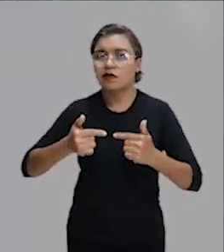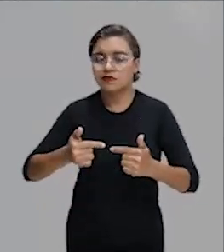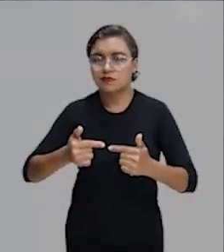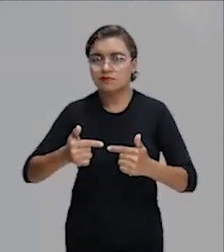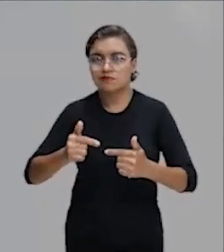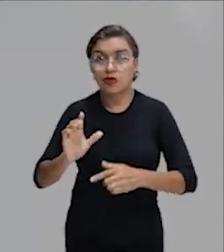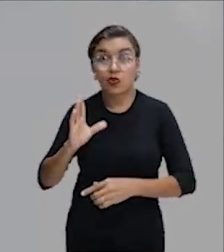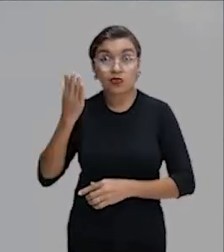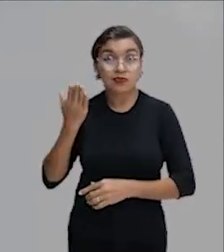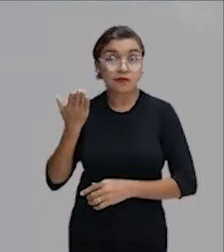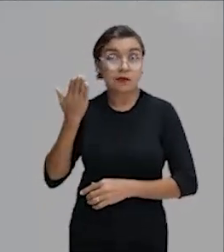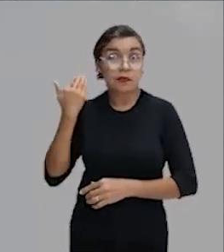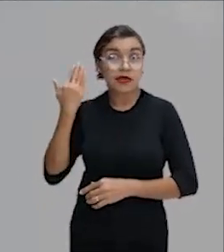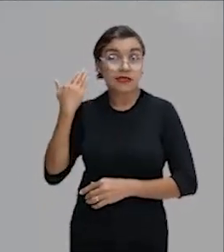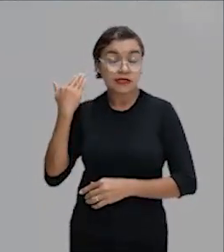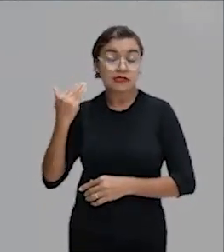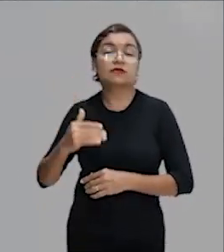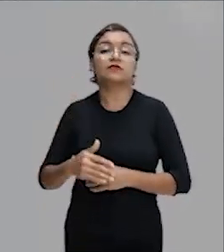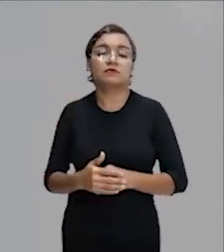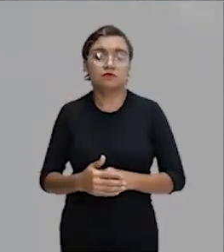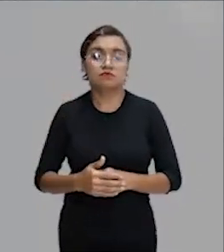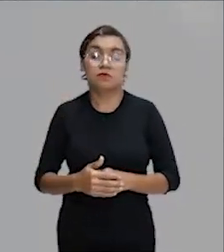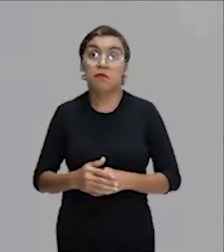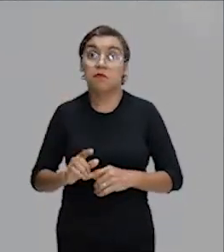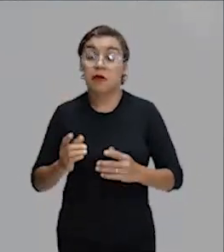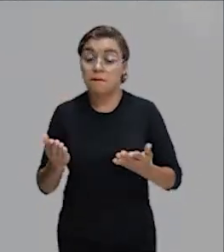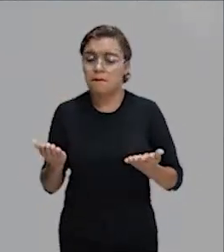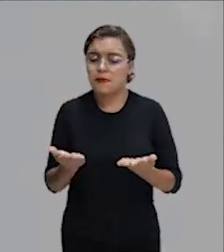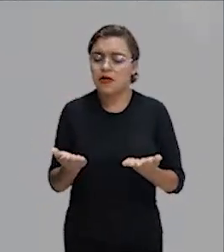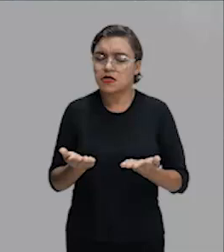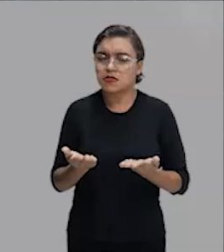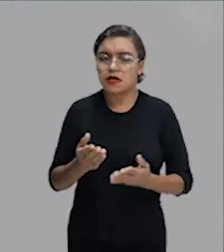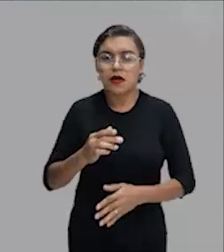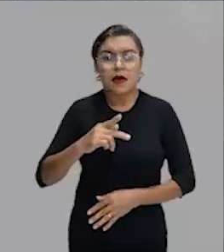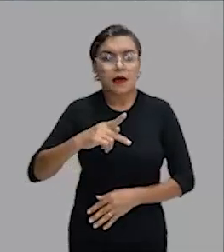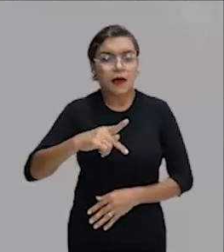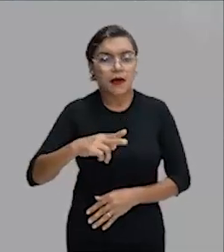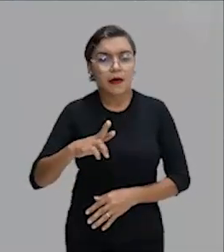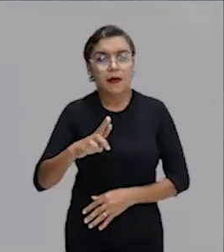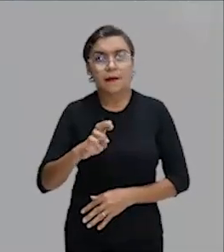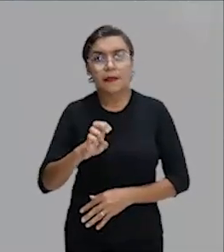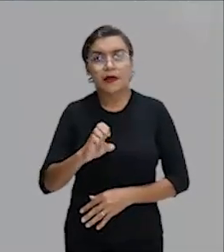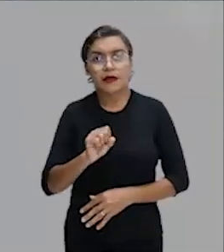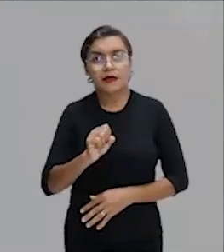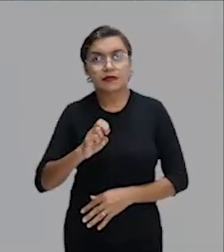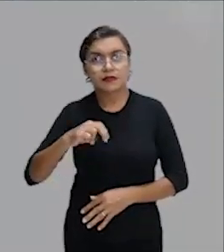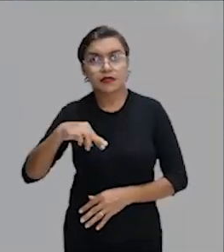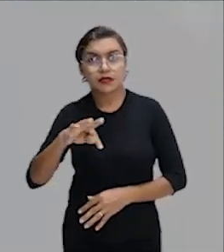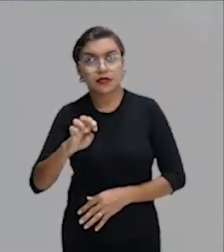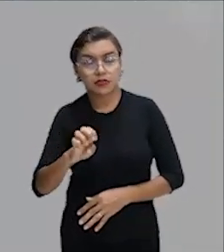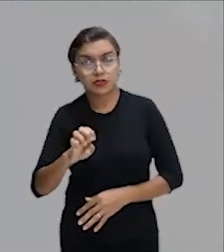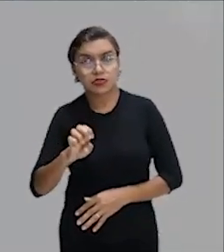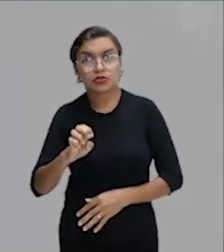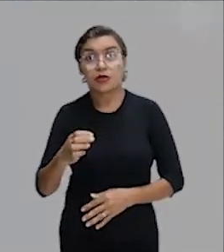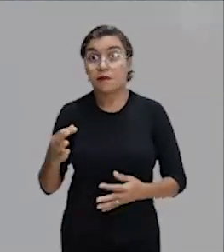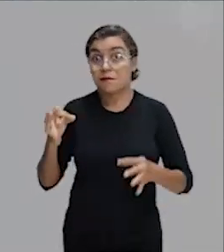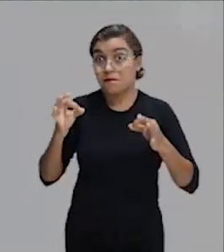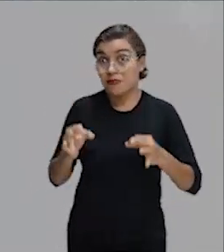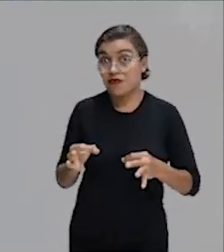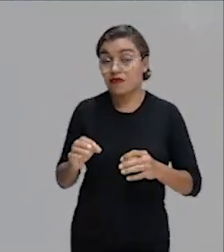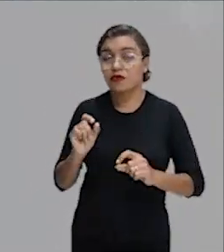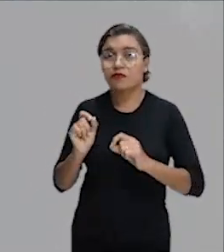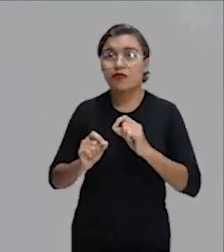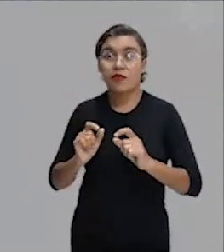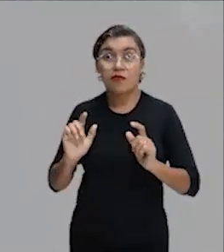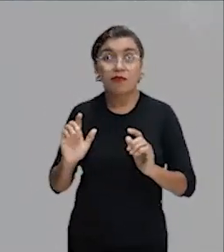no passado. Então, apesar desse nome presente, o presente perfeito se refere a uma ação de passado, tá bom? E